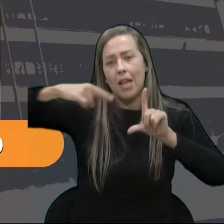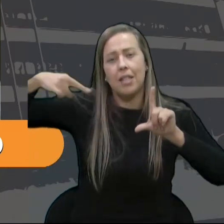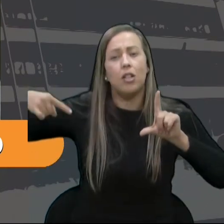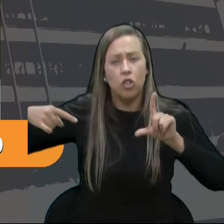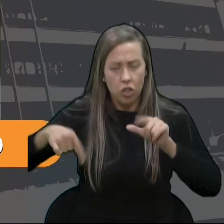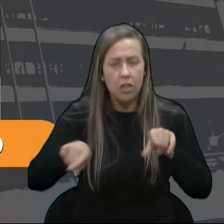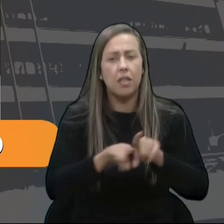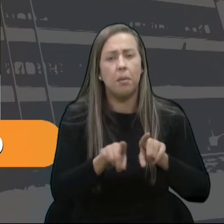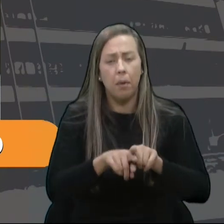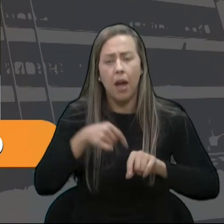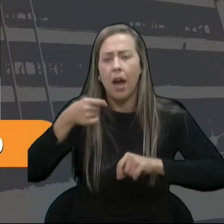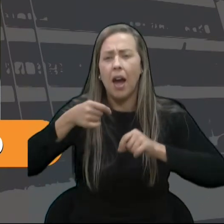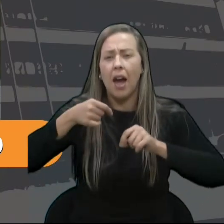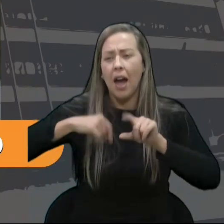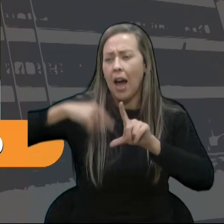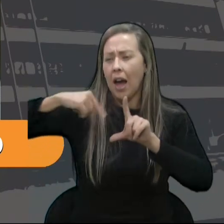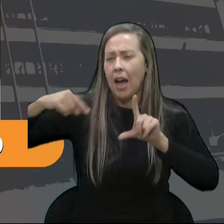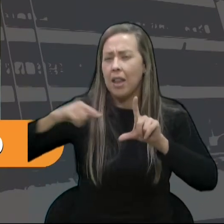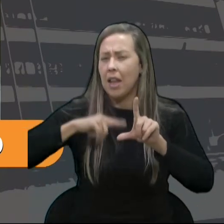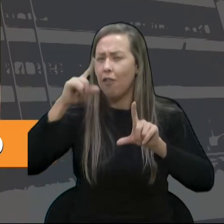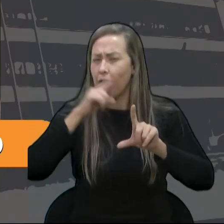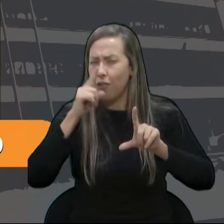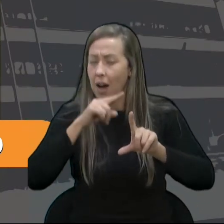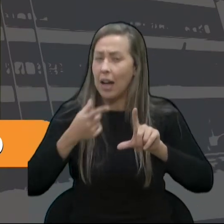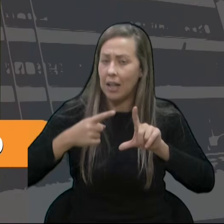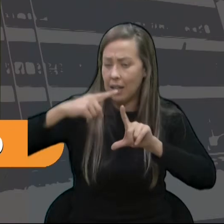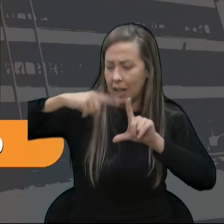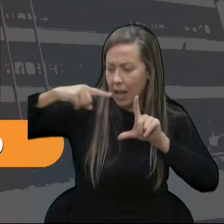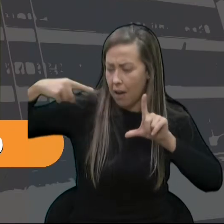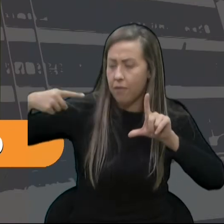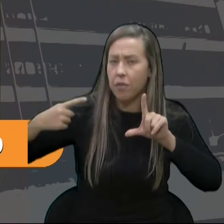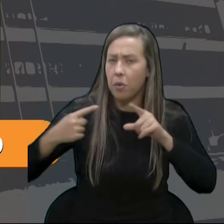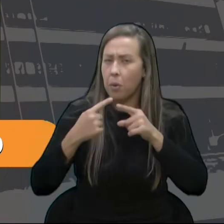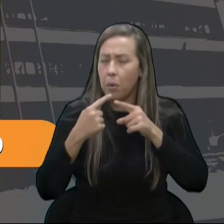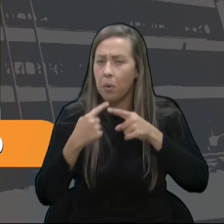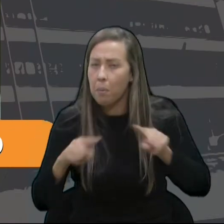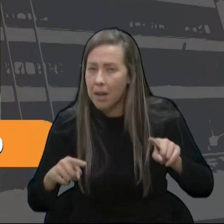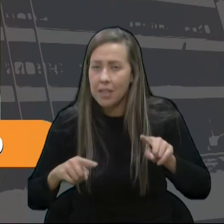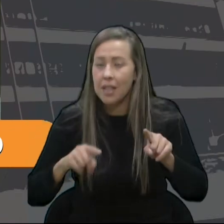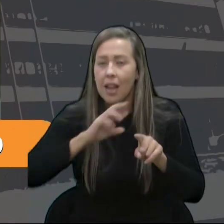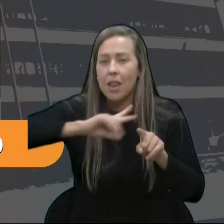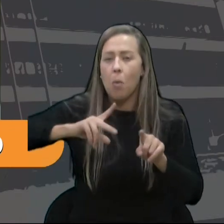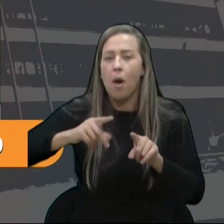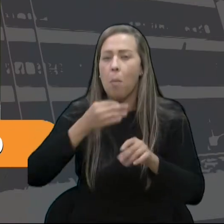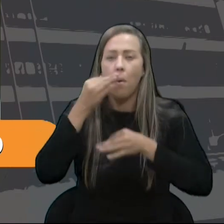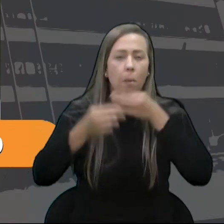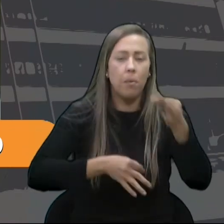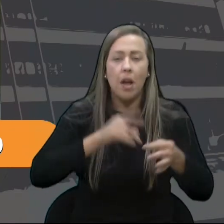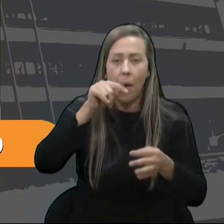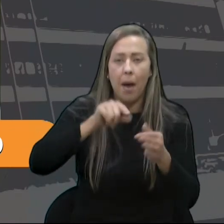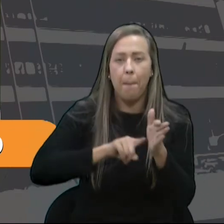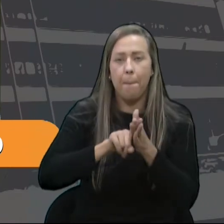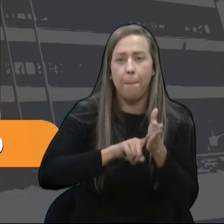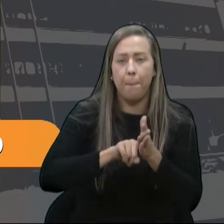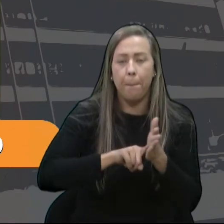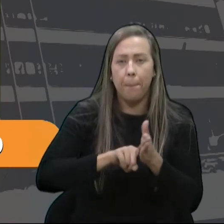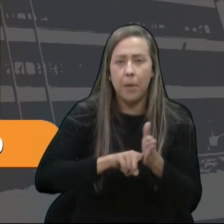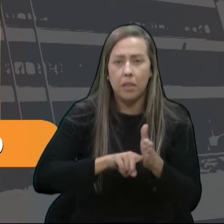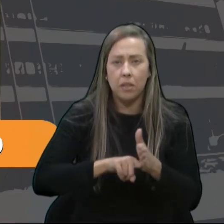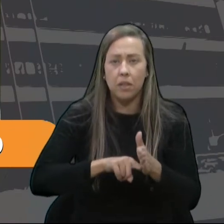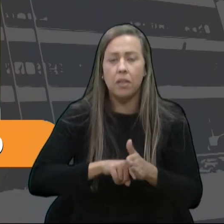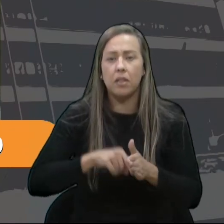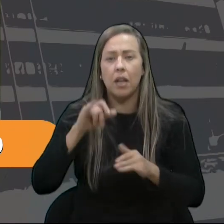que estatística tem as suas falhas, mas não é uma mera opinião, é baseado em pesquisa, né? Claro.